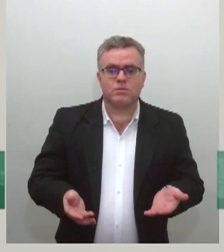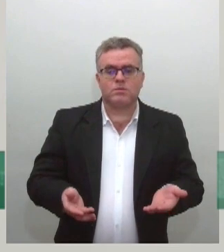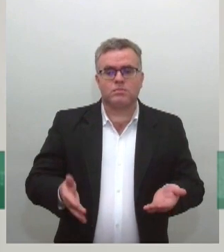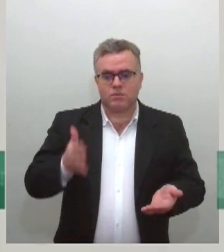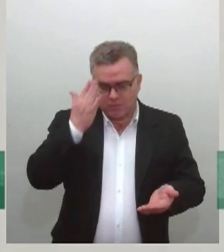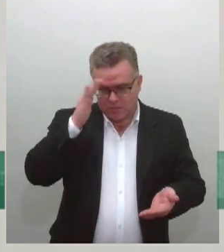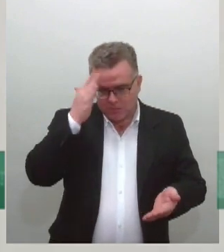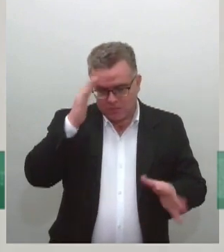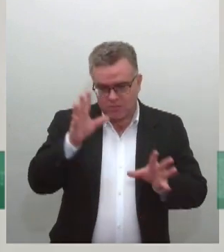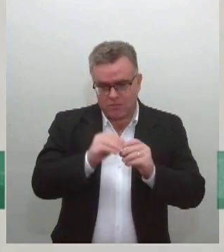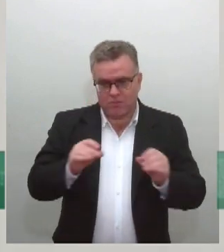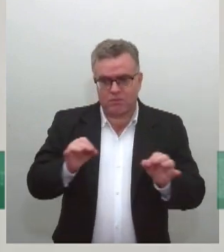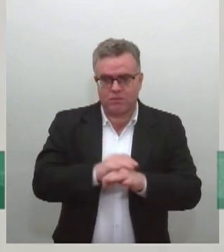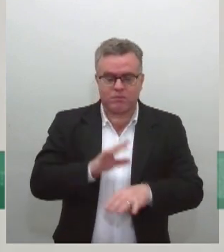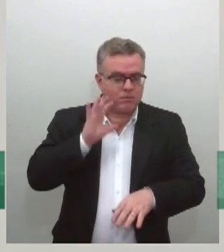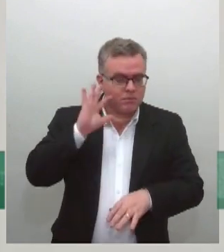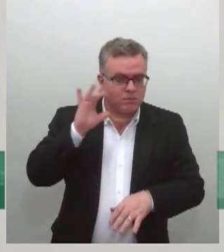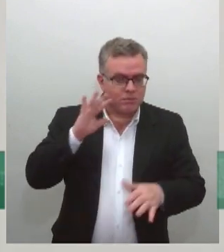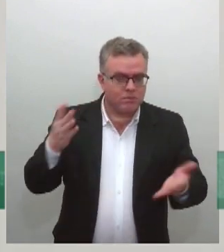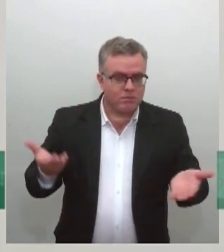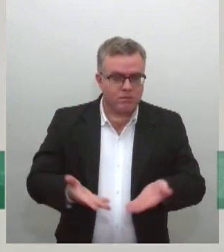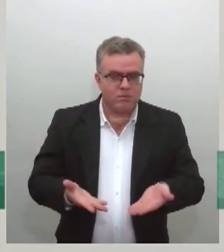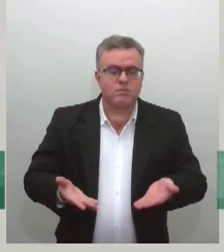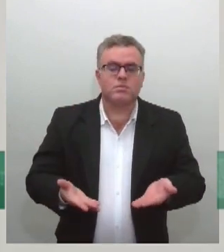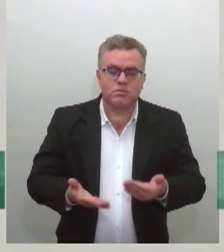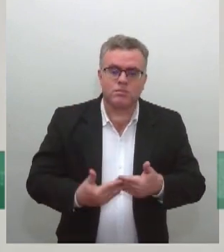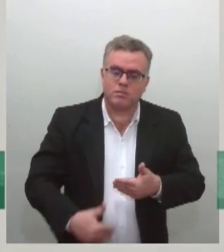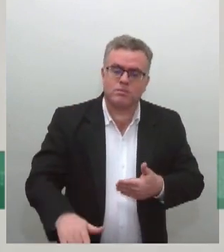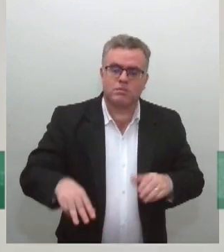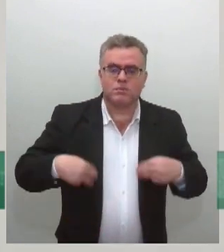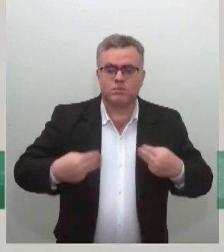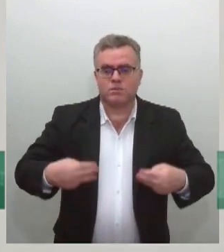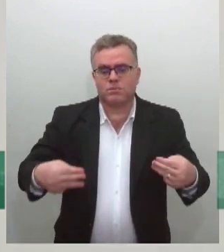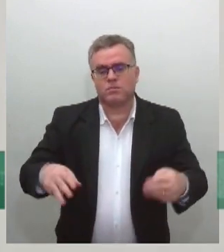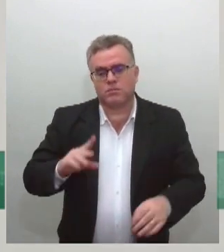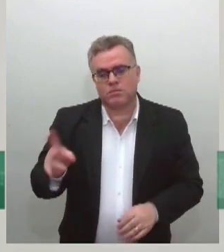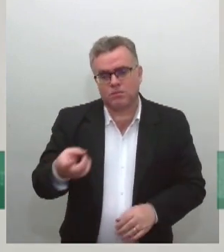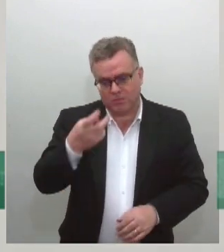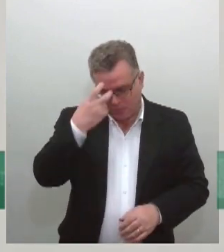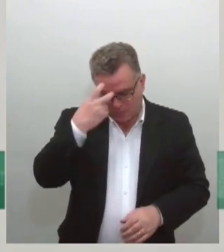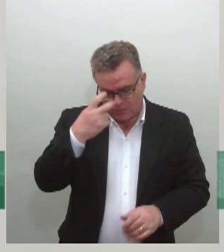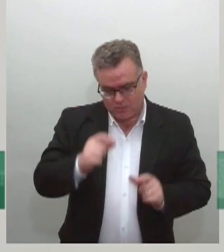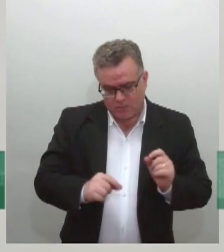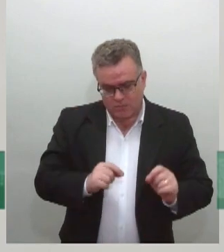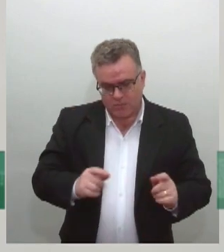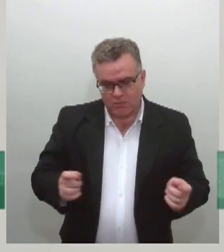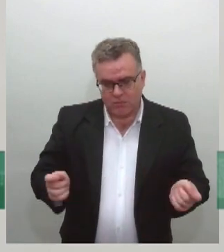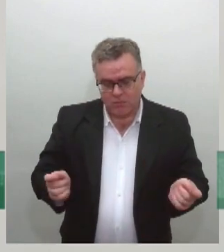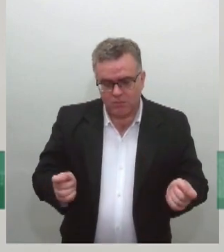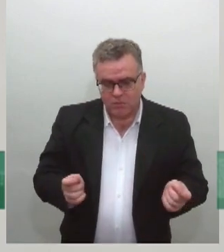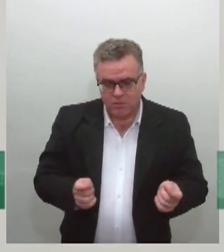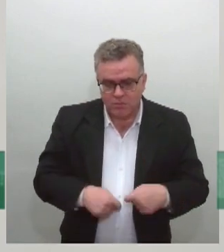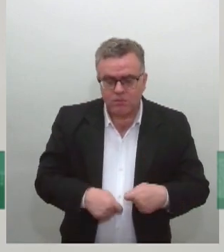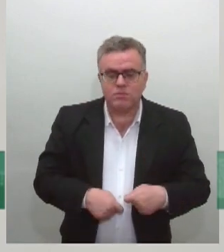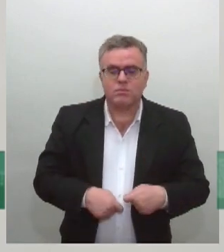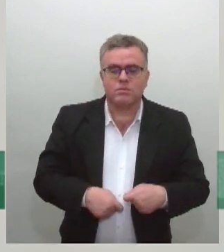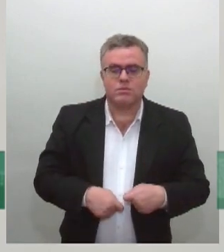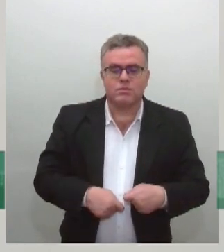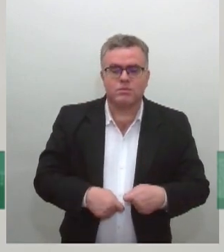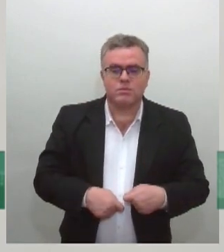pensado a partir de agora, o Ministério da Cultura voltou, então a gente encontrou, sim, essas dificuldades. A gente tem